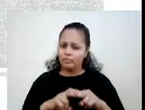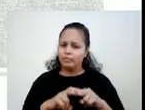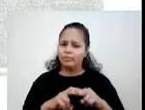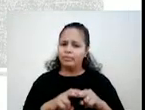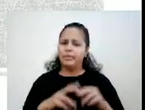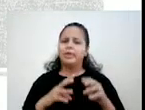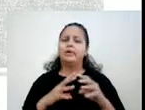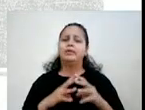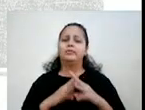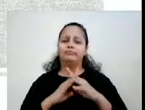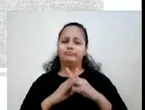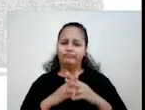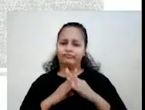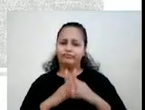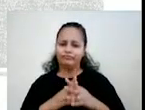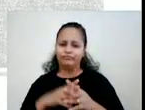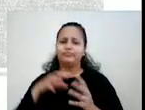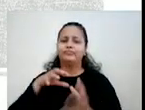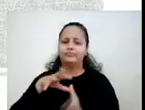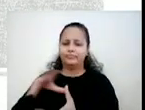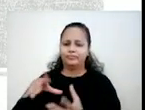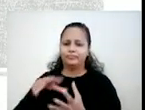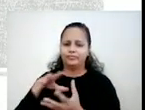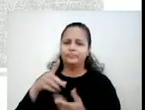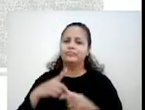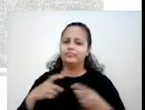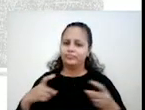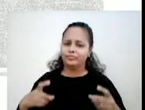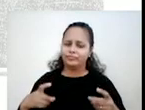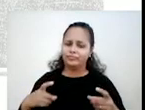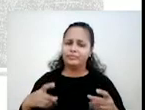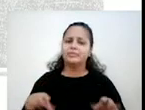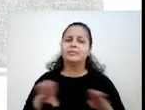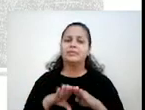revoltas, manifestações, greves e outras formas,